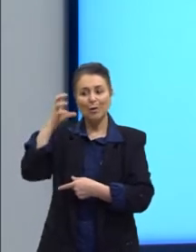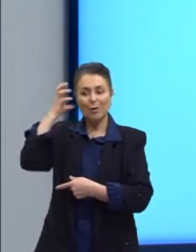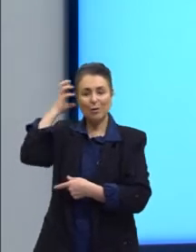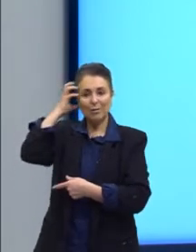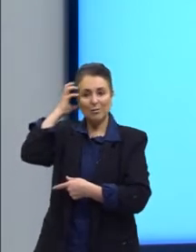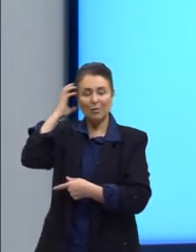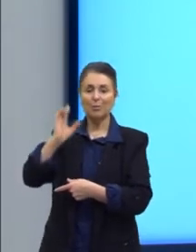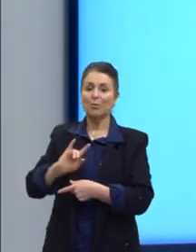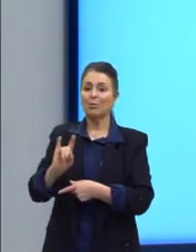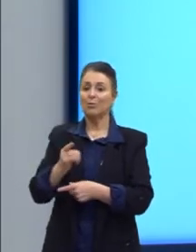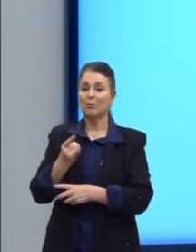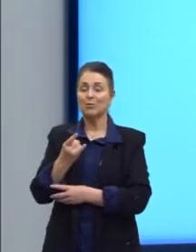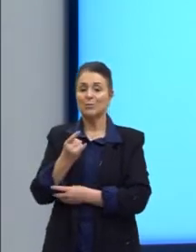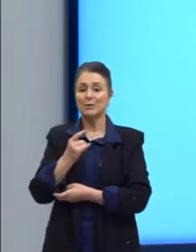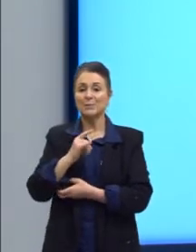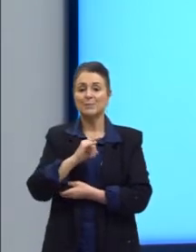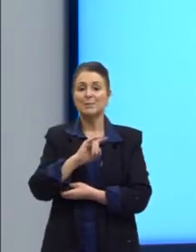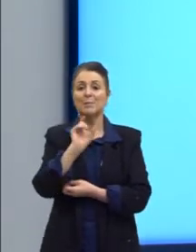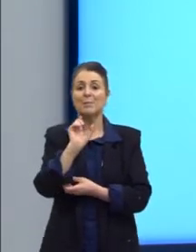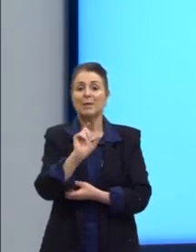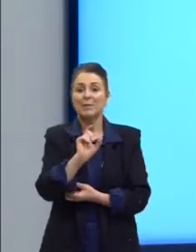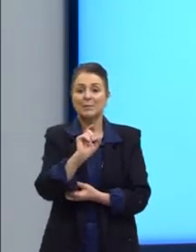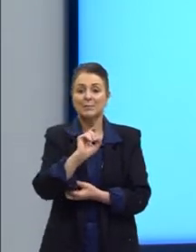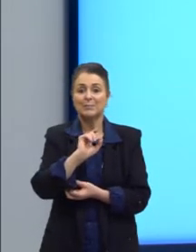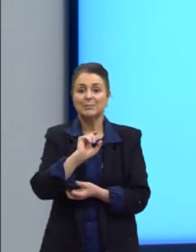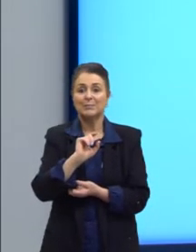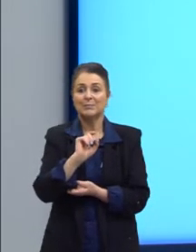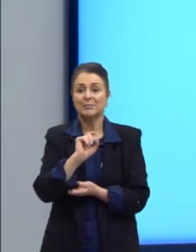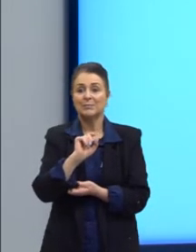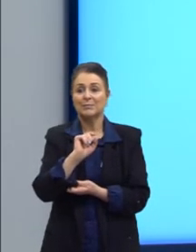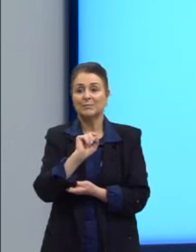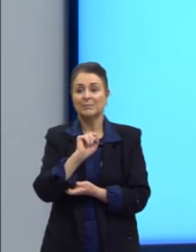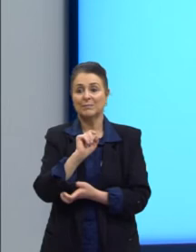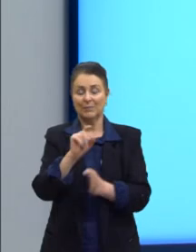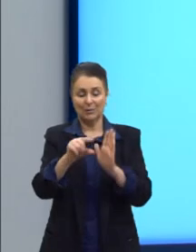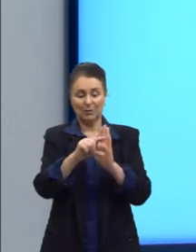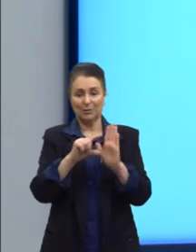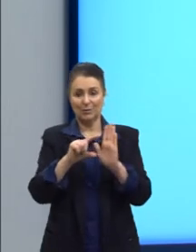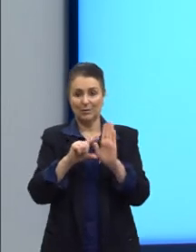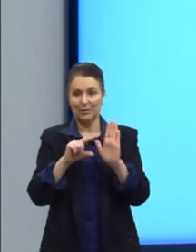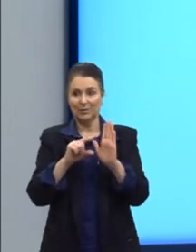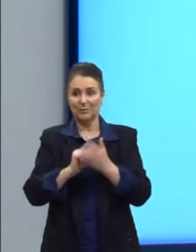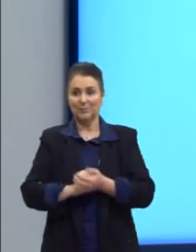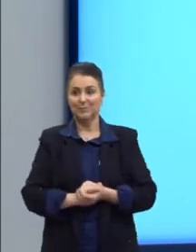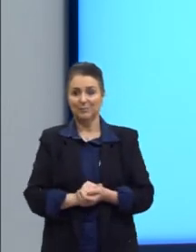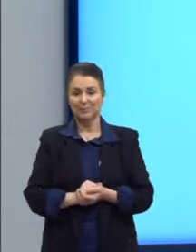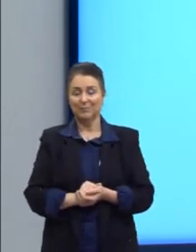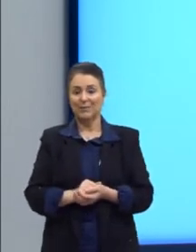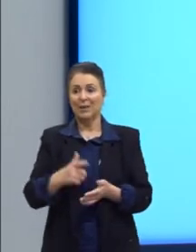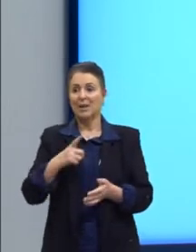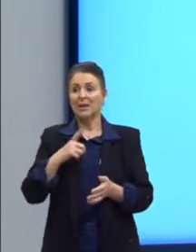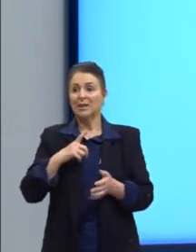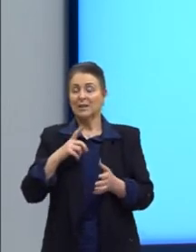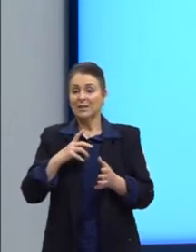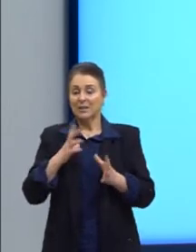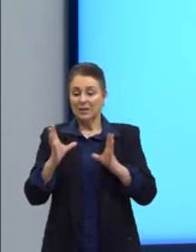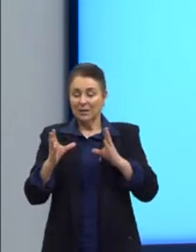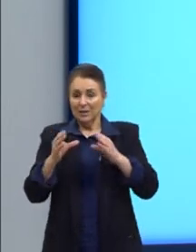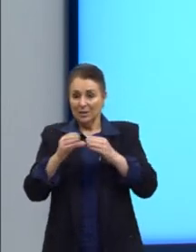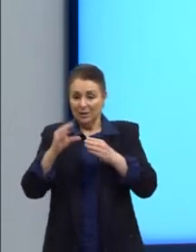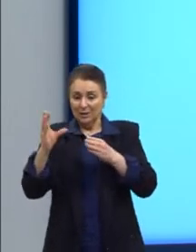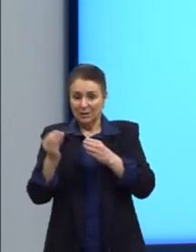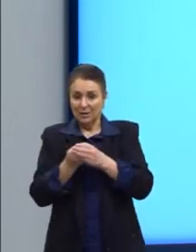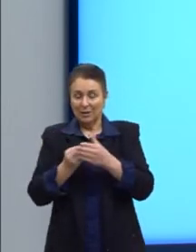dos últimos das últimas palavras ali do version é desse conjunto aí